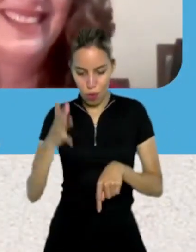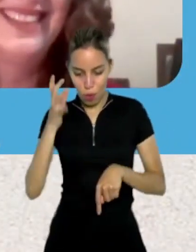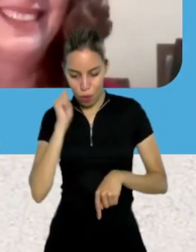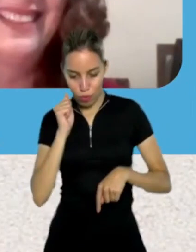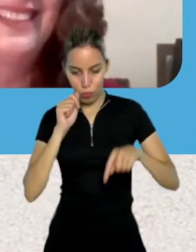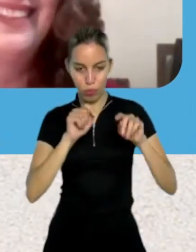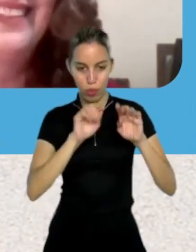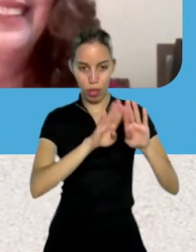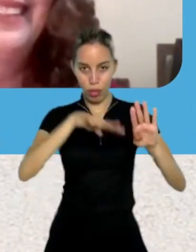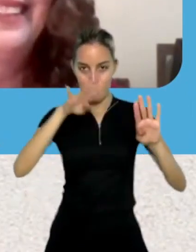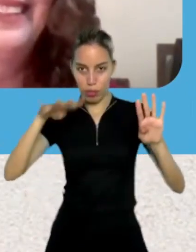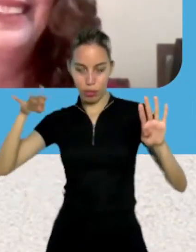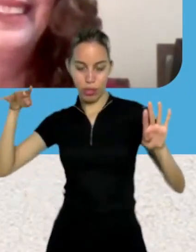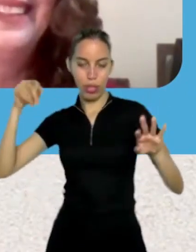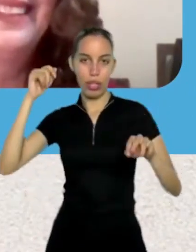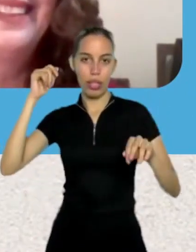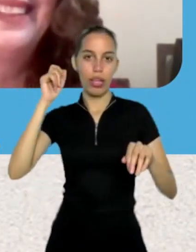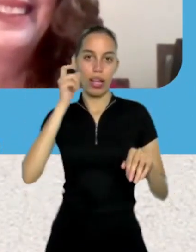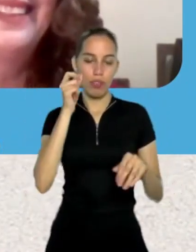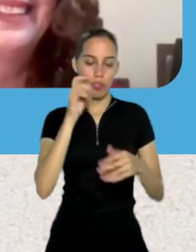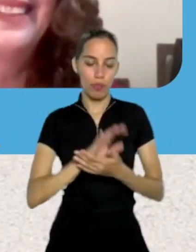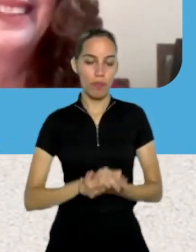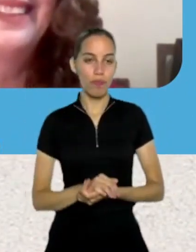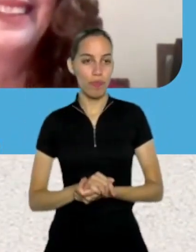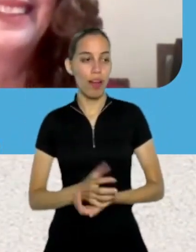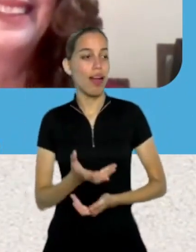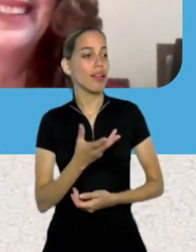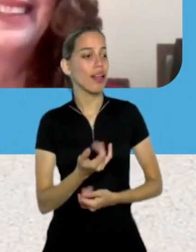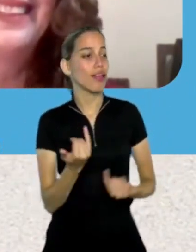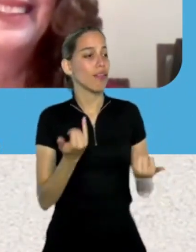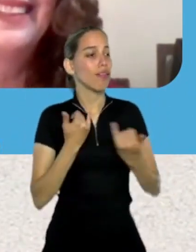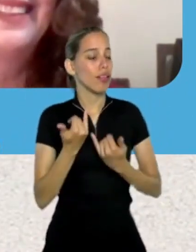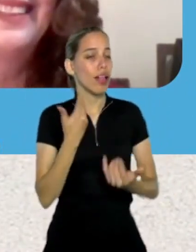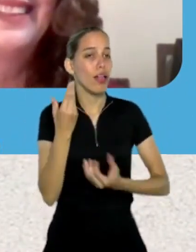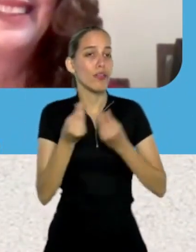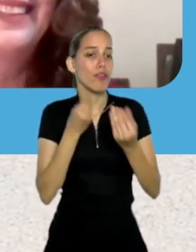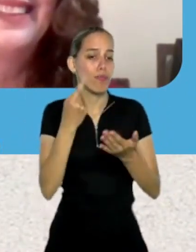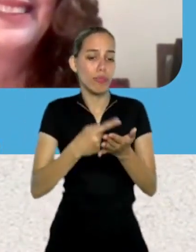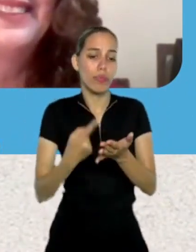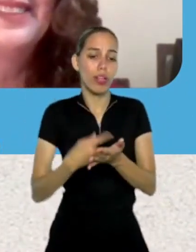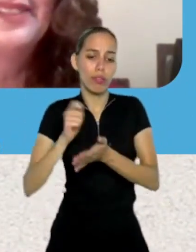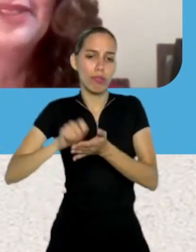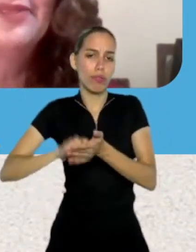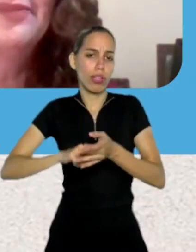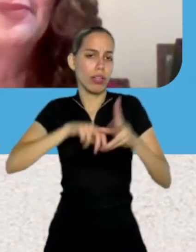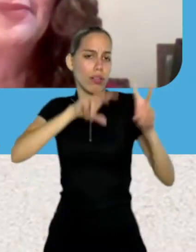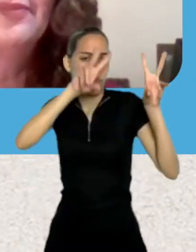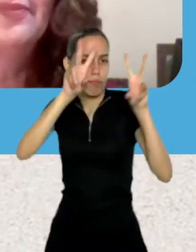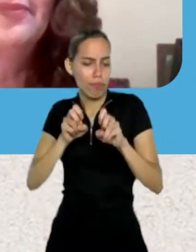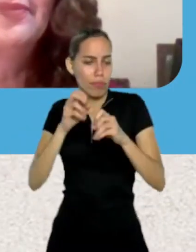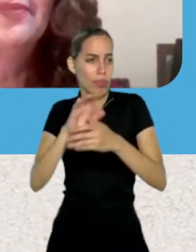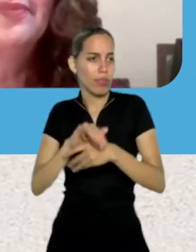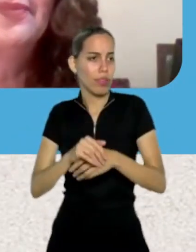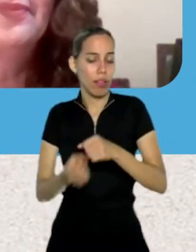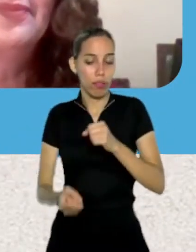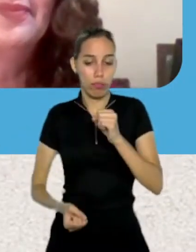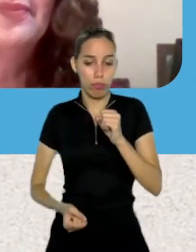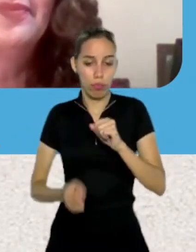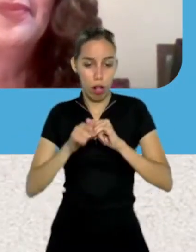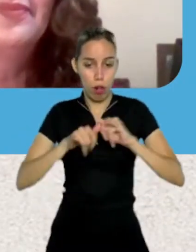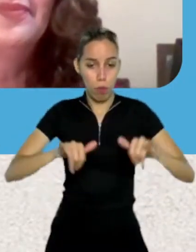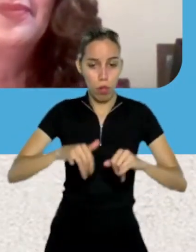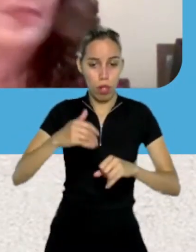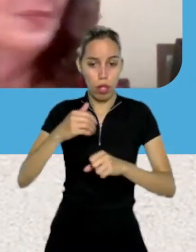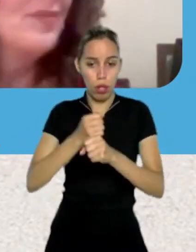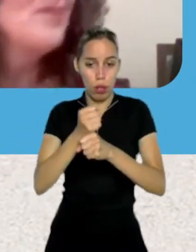azuis. Aí eu quero te pedir para contar como que é esse caderno de anotar motivos. Foi lançado em 2022. Ele é o